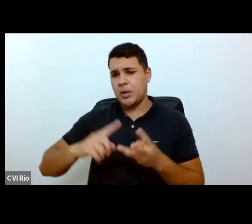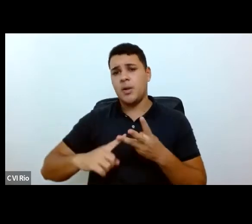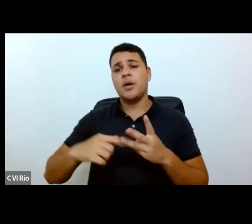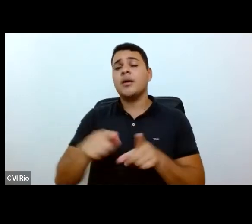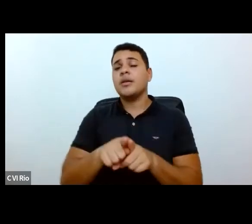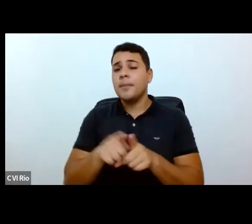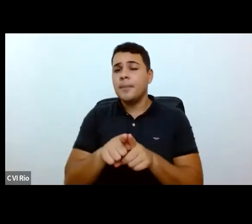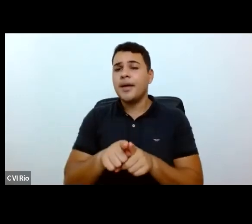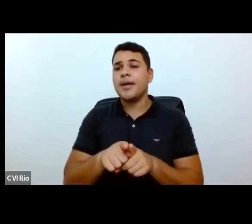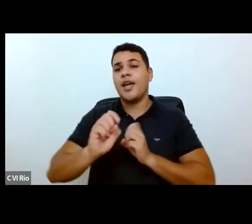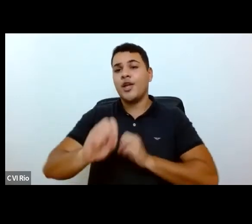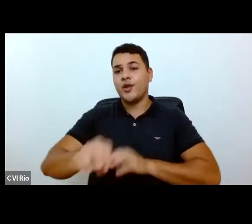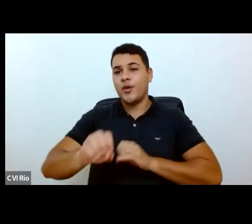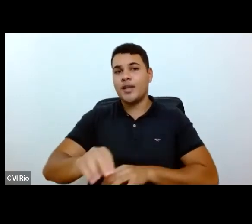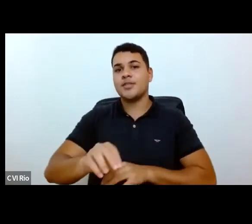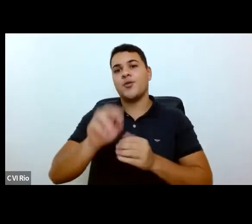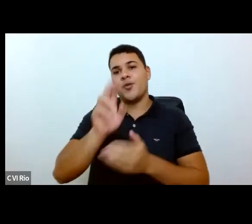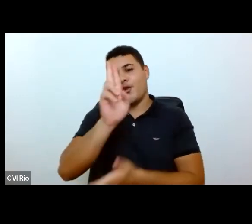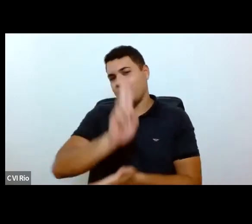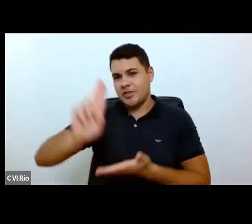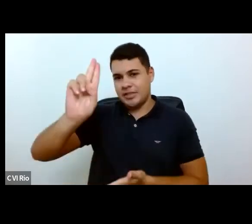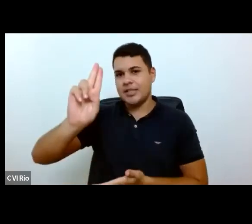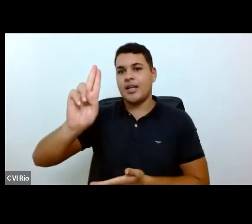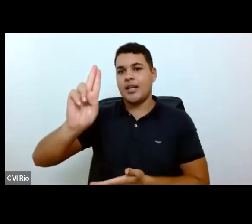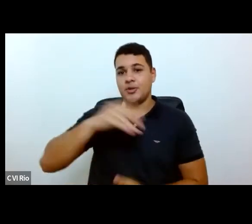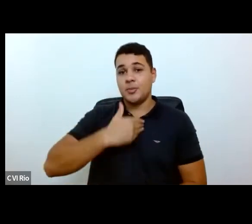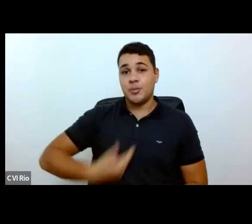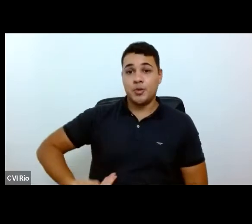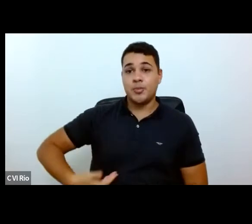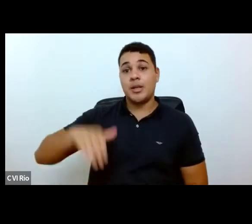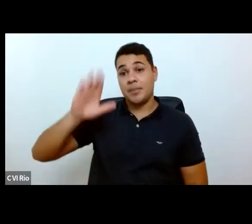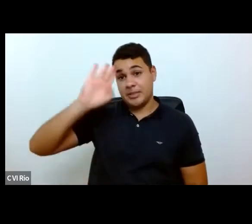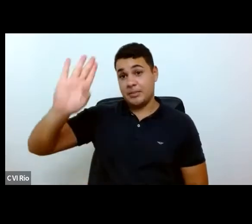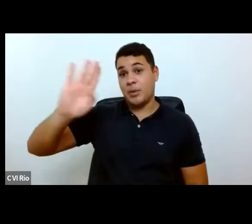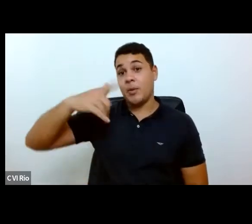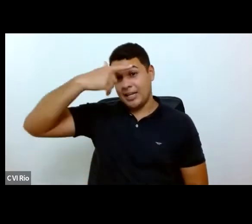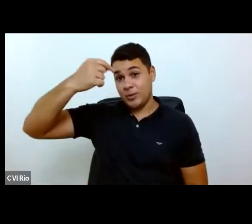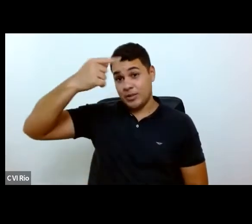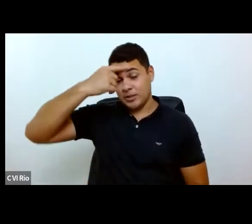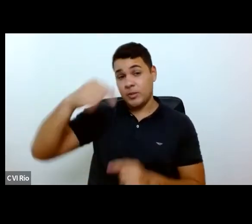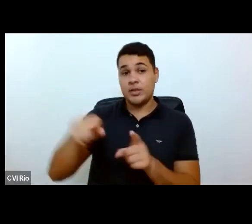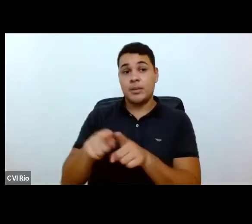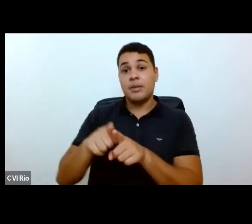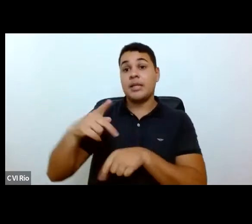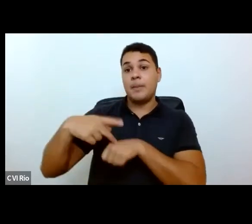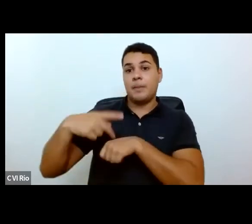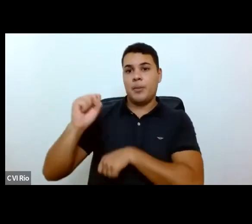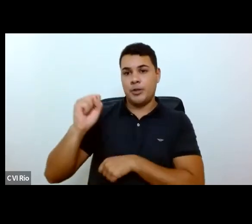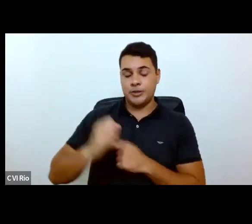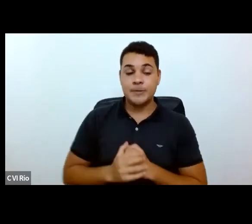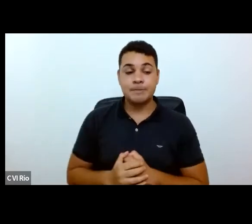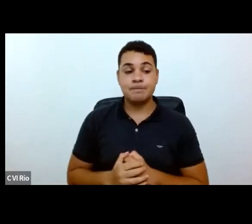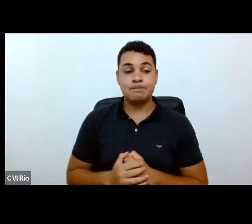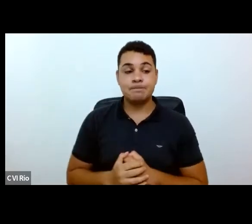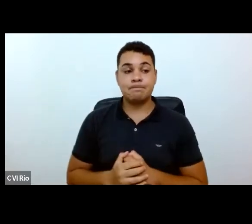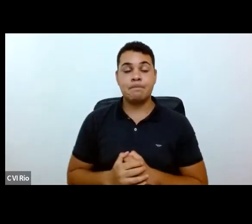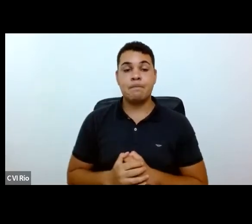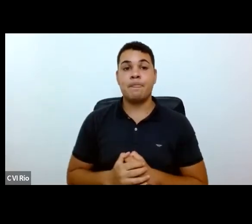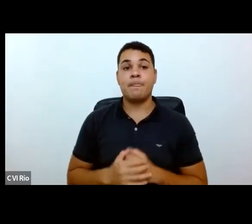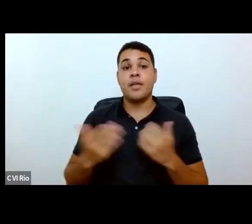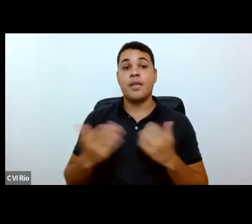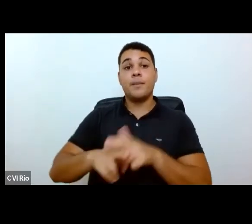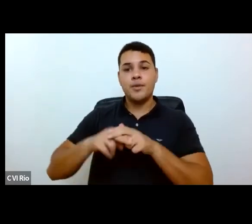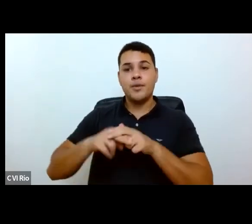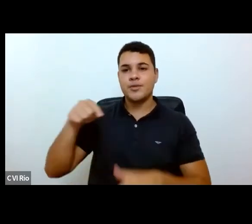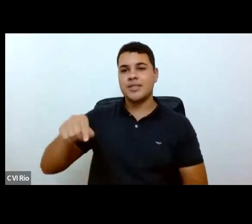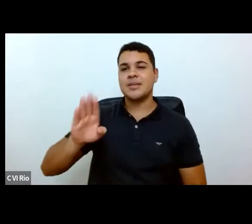mesmo a universidade pública, né, na pós-graduação. né, vamos dizer assim. Então, o IBTE é uma